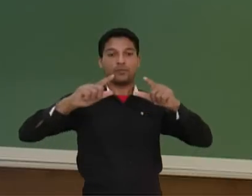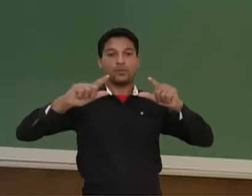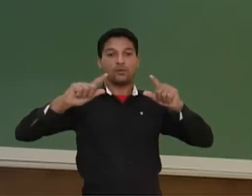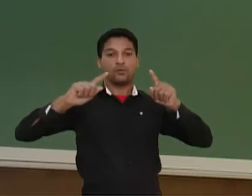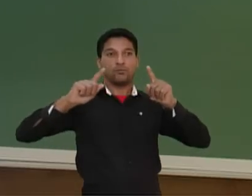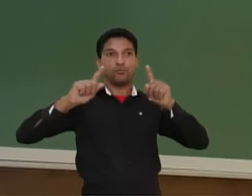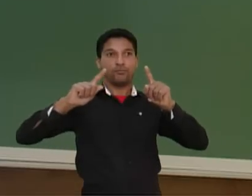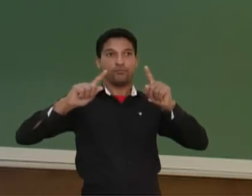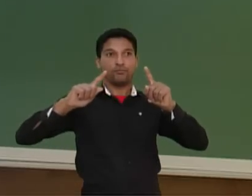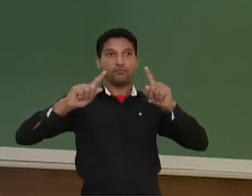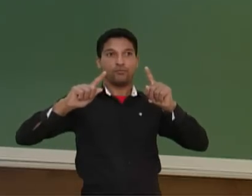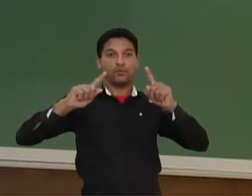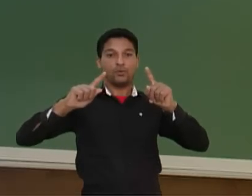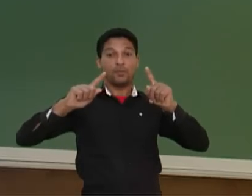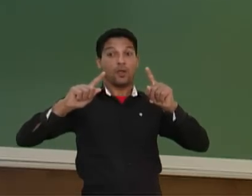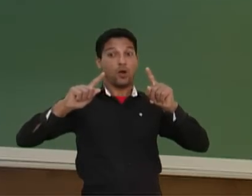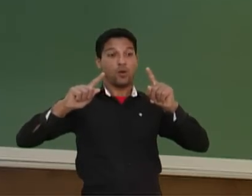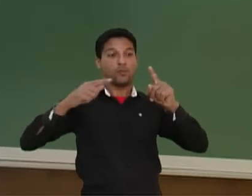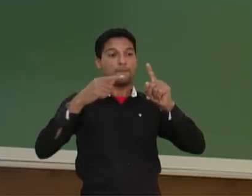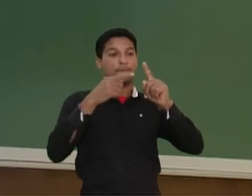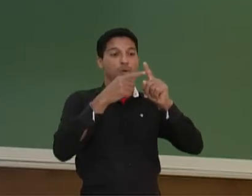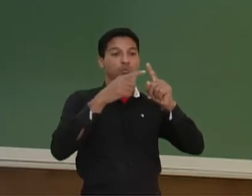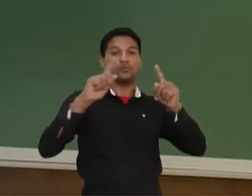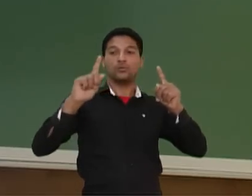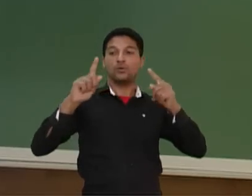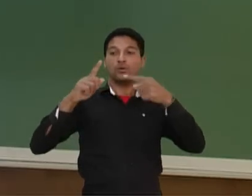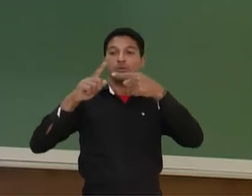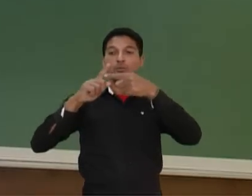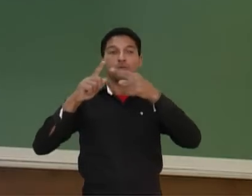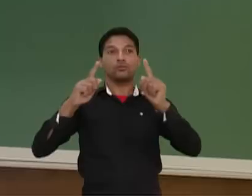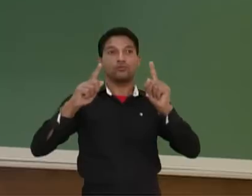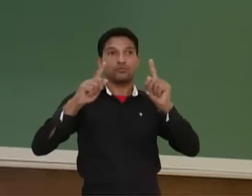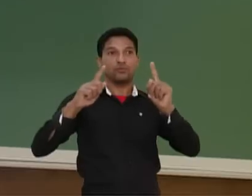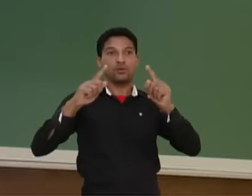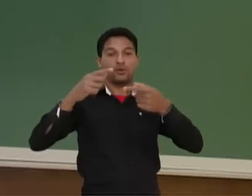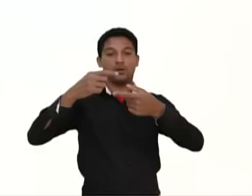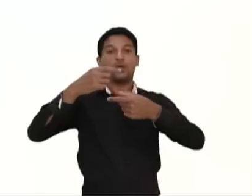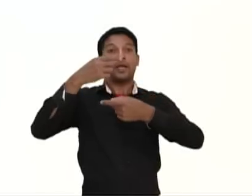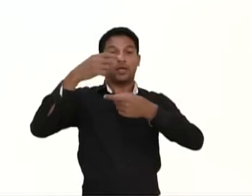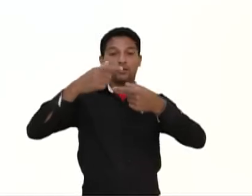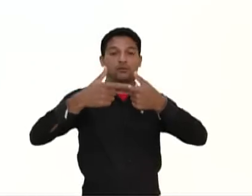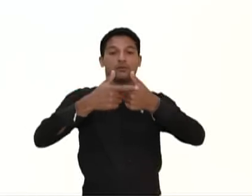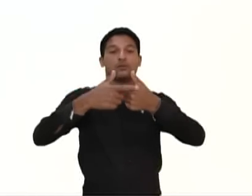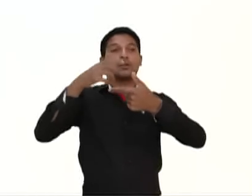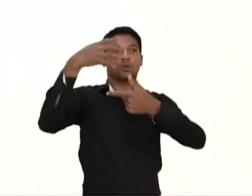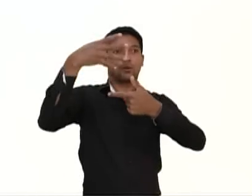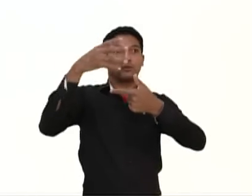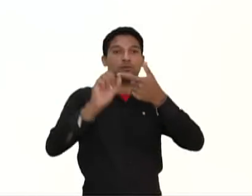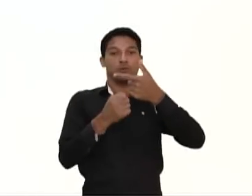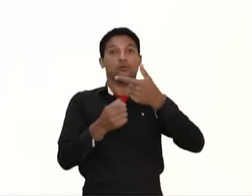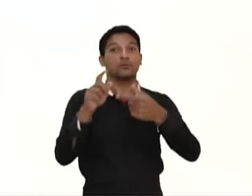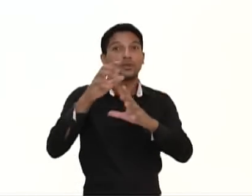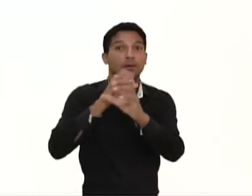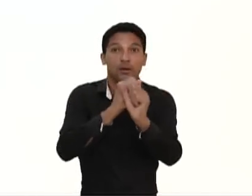ponto médio desse lado e é paralela às duas bases. Calcula aí para mim e eu já volto com a resposta.